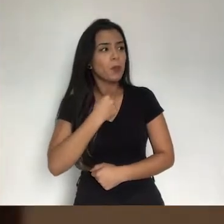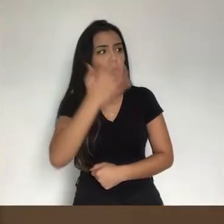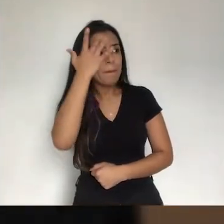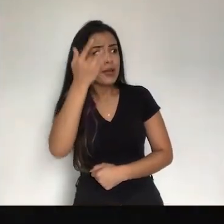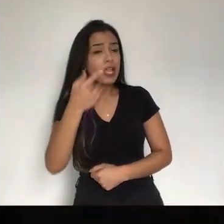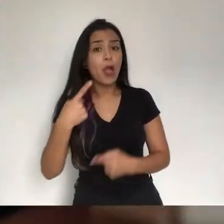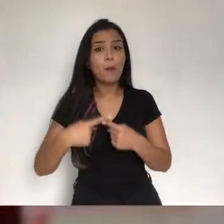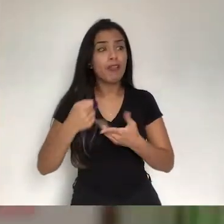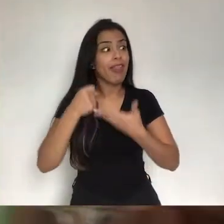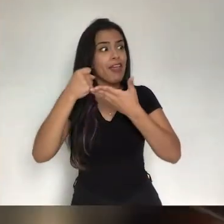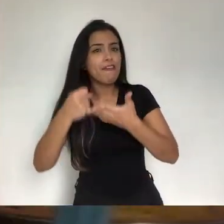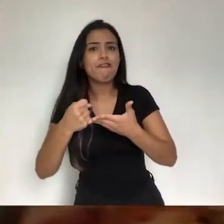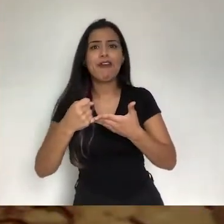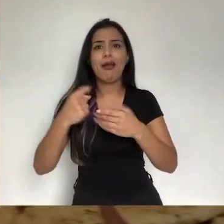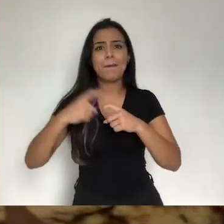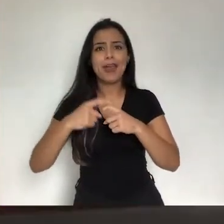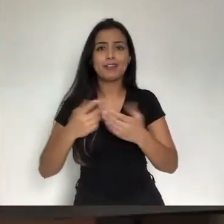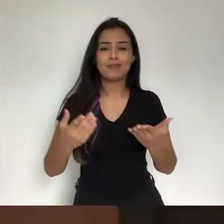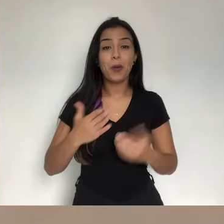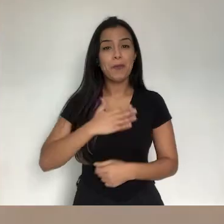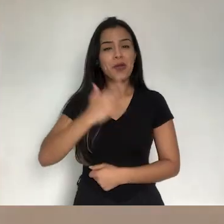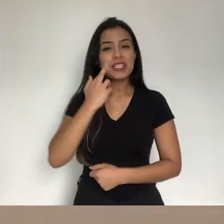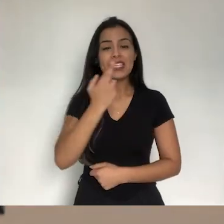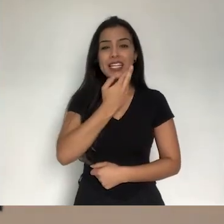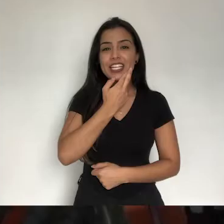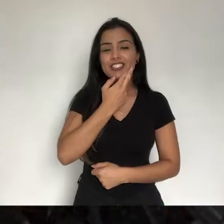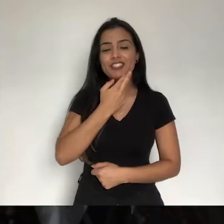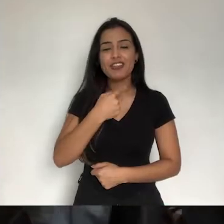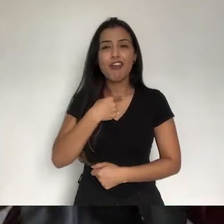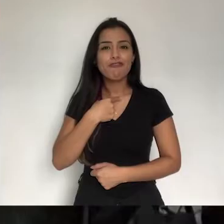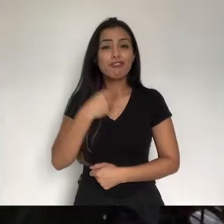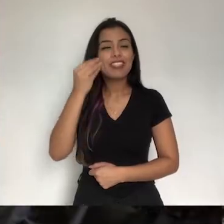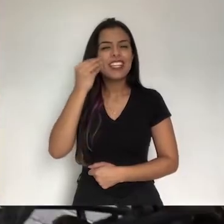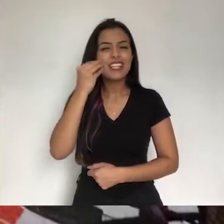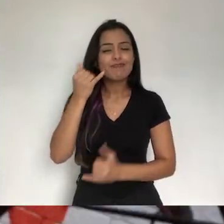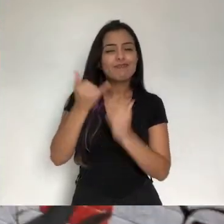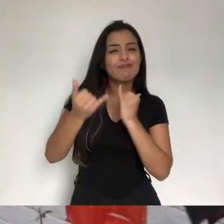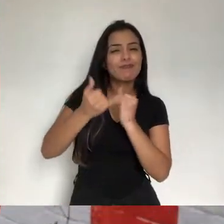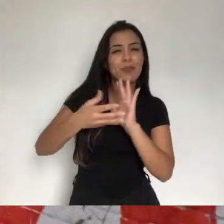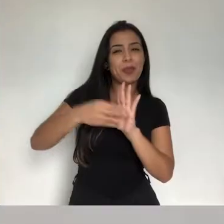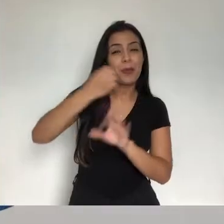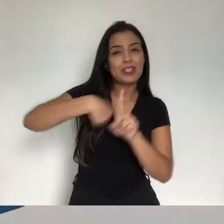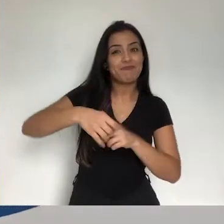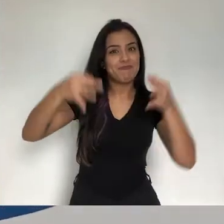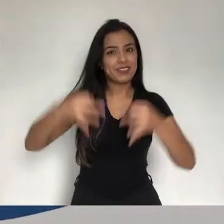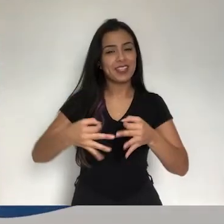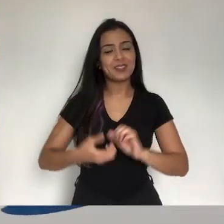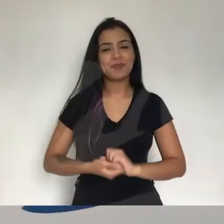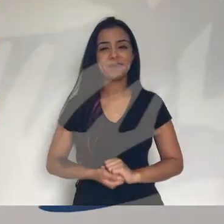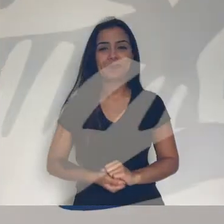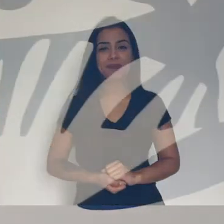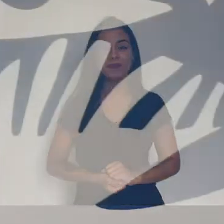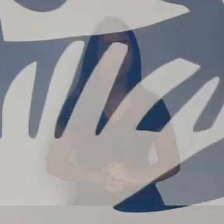filho no médico. Então eu busco fazer do Quincho o meu modelo de uma sociedade ideal, assim, do que eu gostaria para a